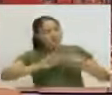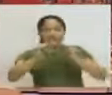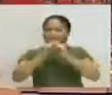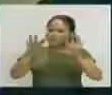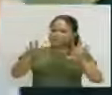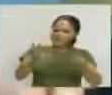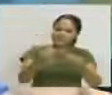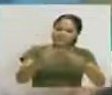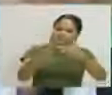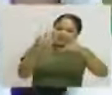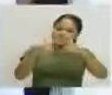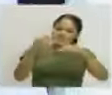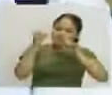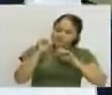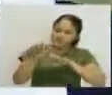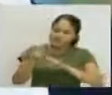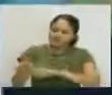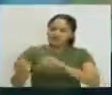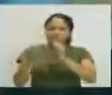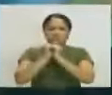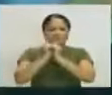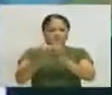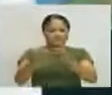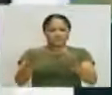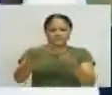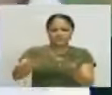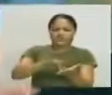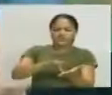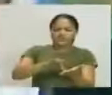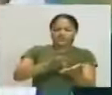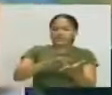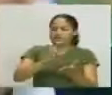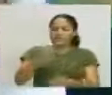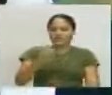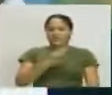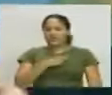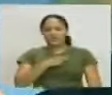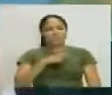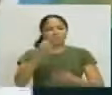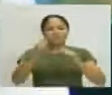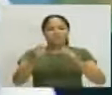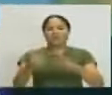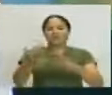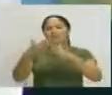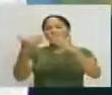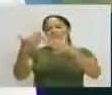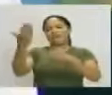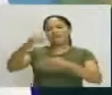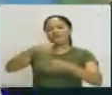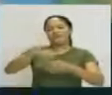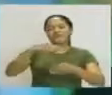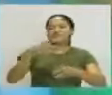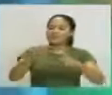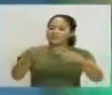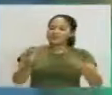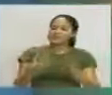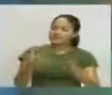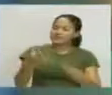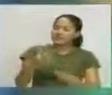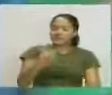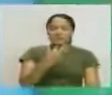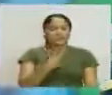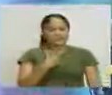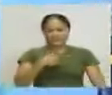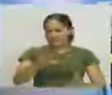ensina isso com muita prudência. Nós não temos que ficar fazendo política, mas nós não podemos ficar indiferentes ao processo político do nosso país.